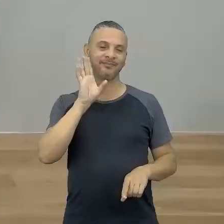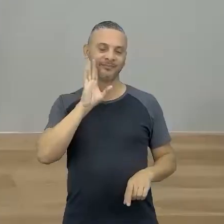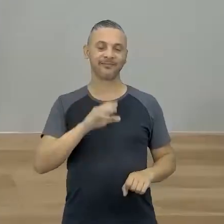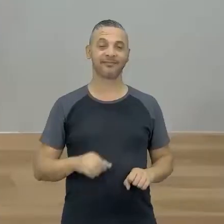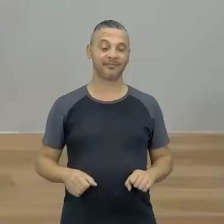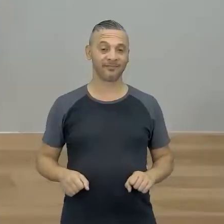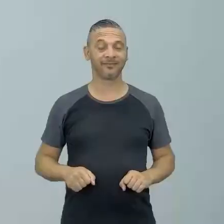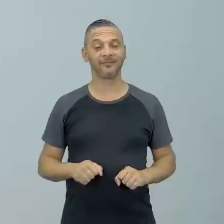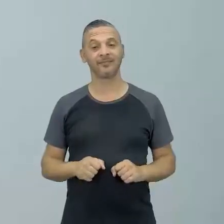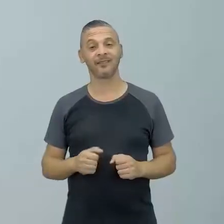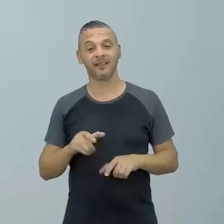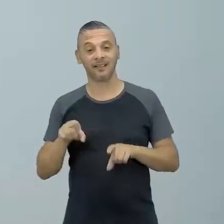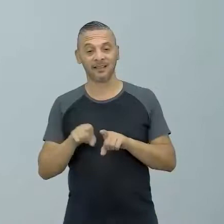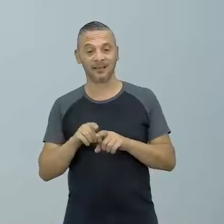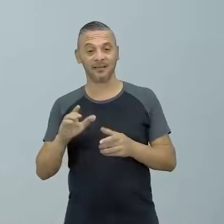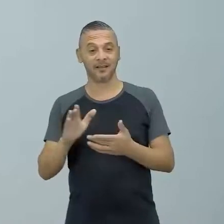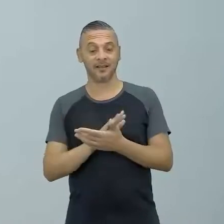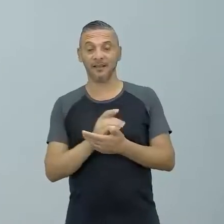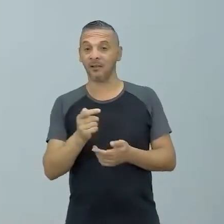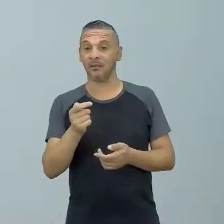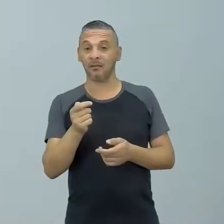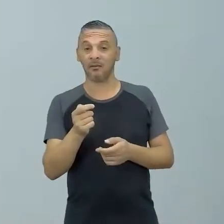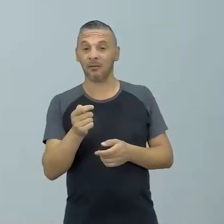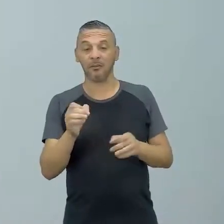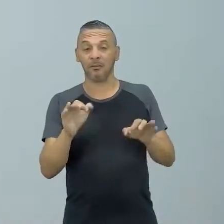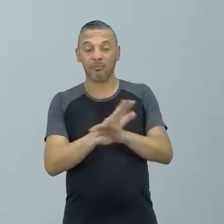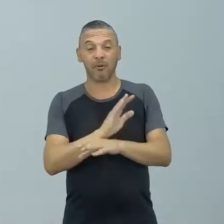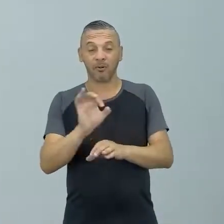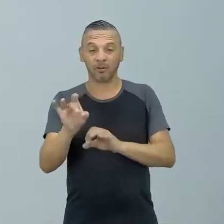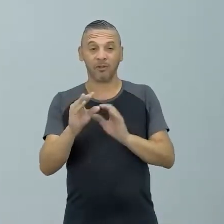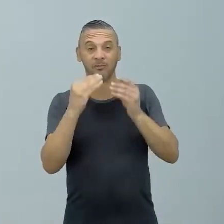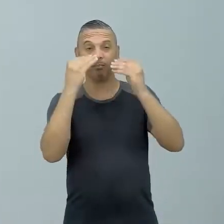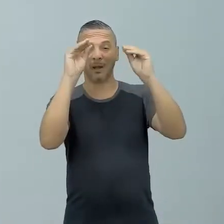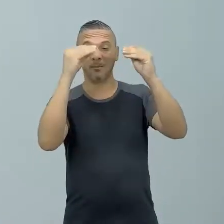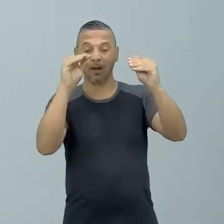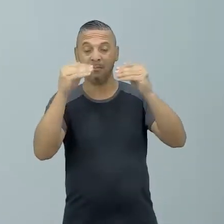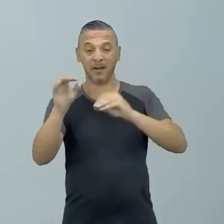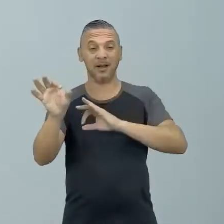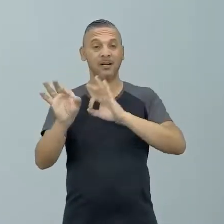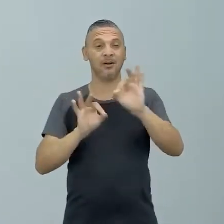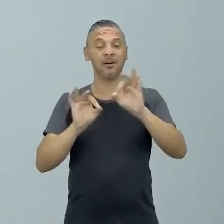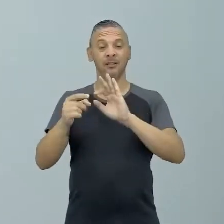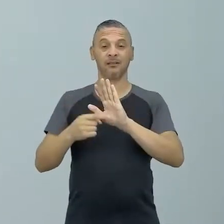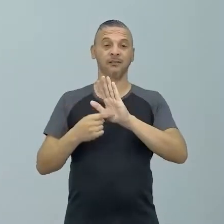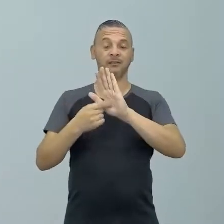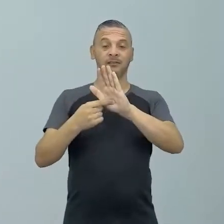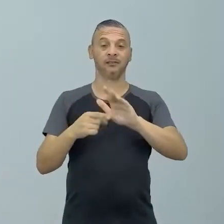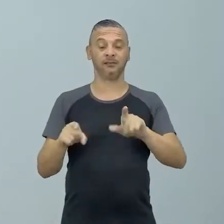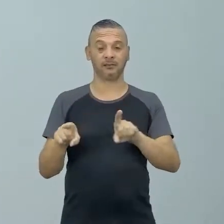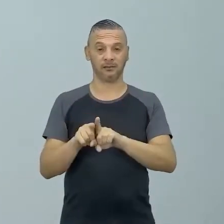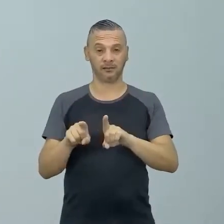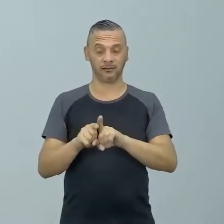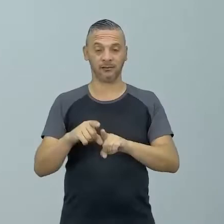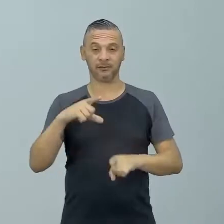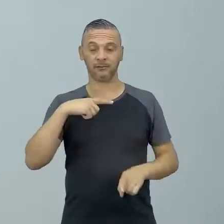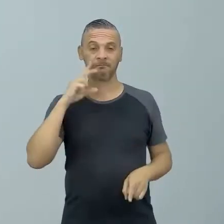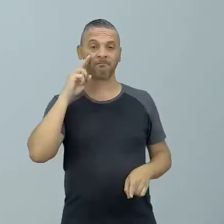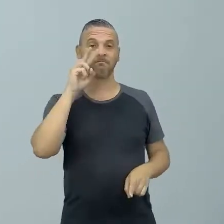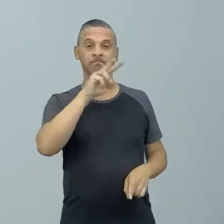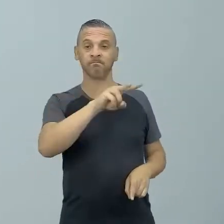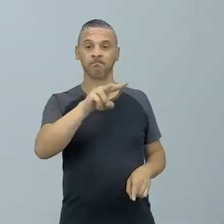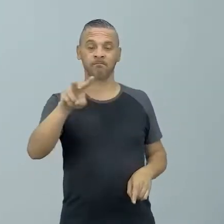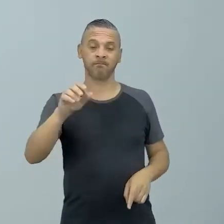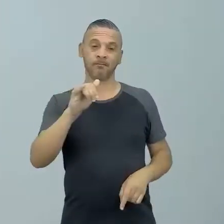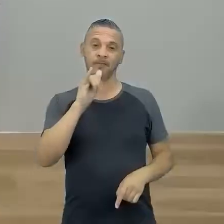muitas vezes esses efeitos são semi-prontos, você só edita e organiza a parte mais visual deles. Por